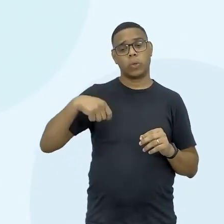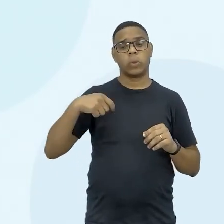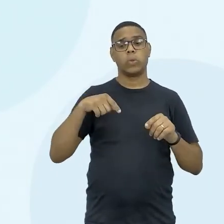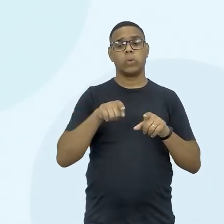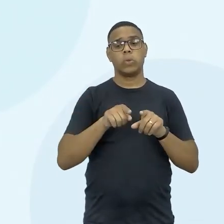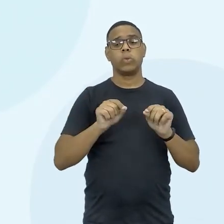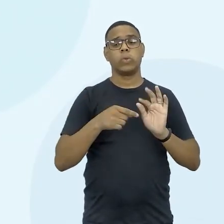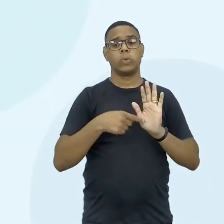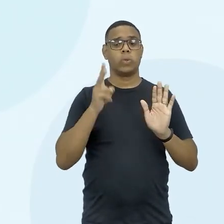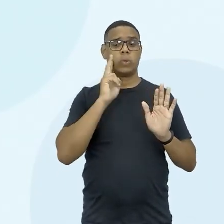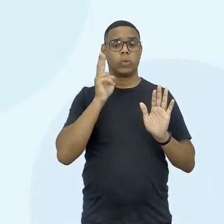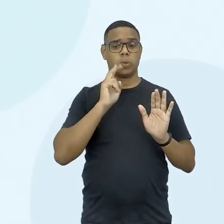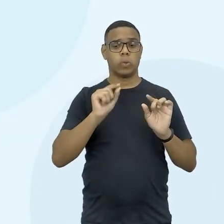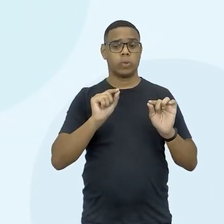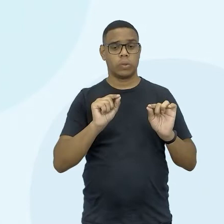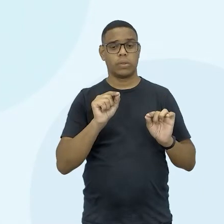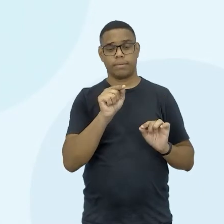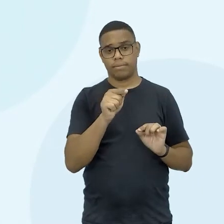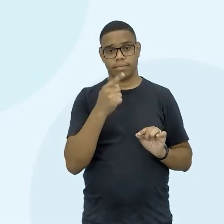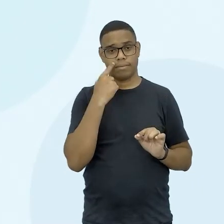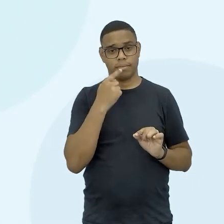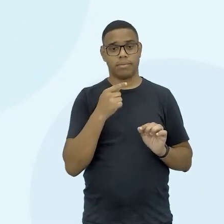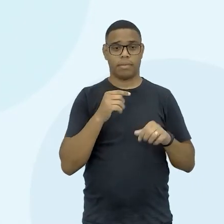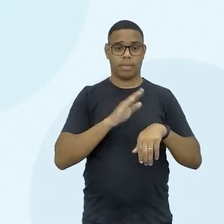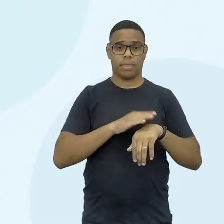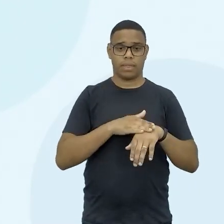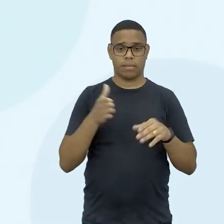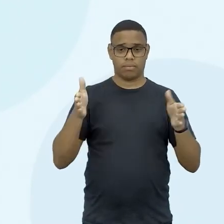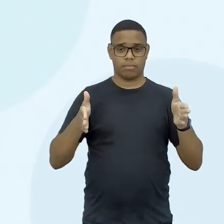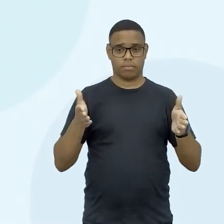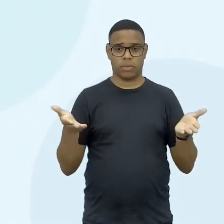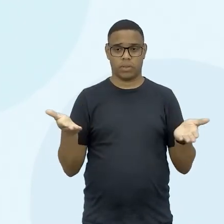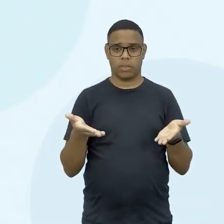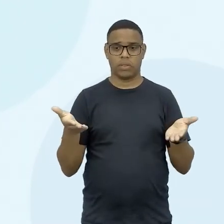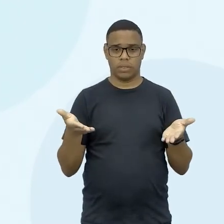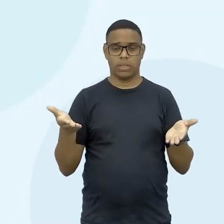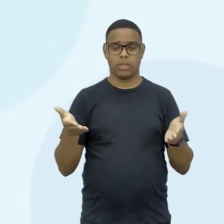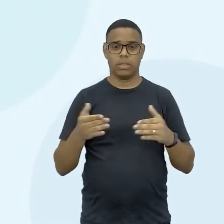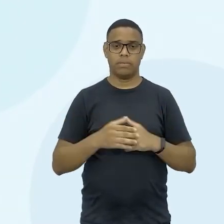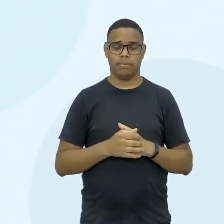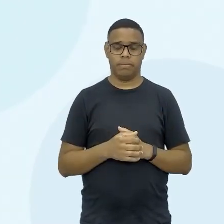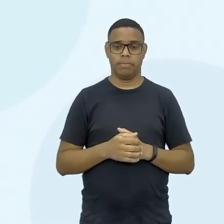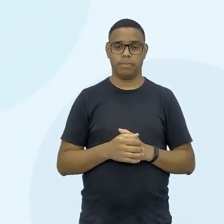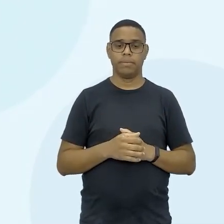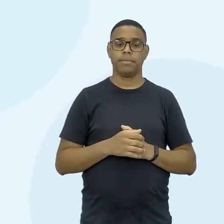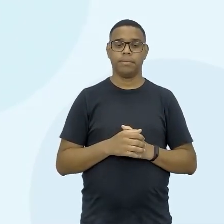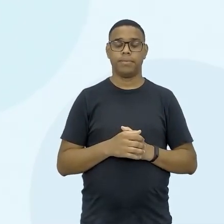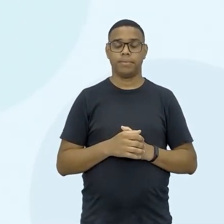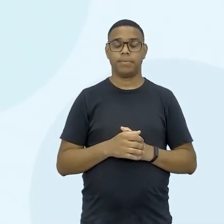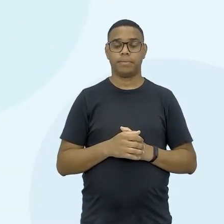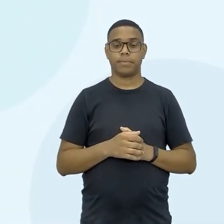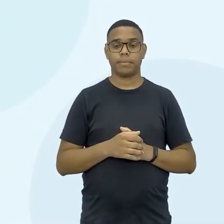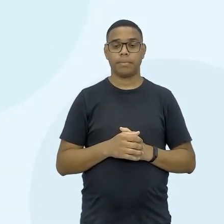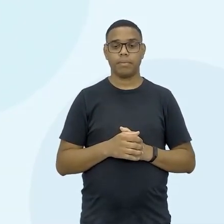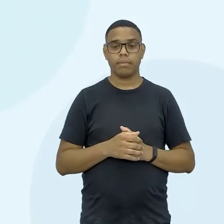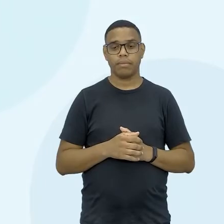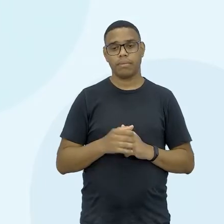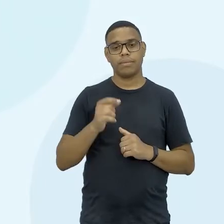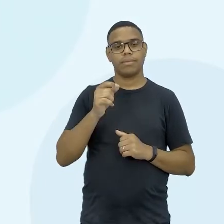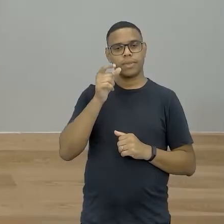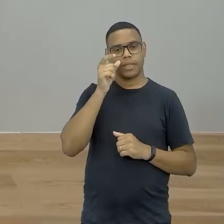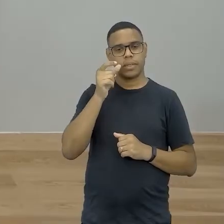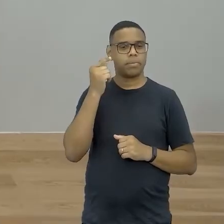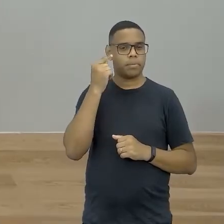fizeram uma releitura, né? Com os tempos que a gente está passando hoje, nada mais seria do que E é interessante